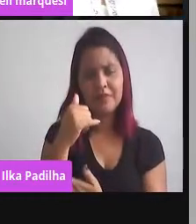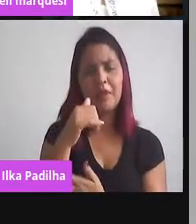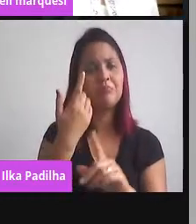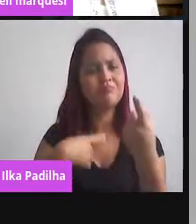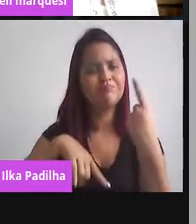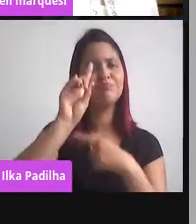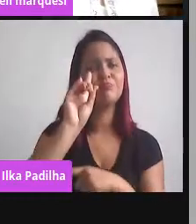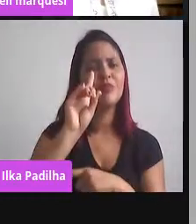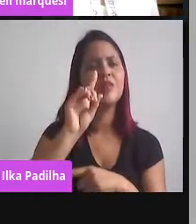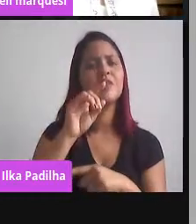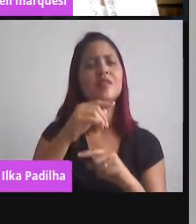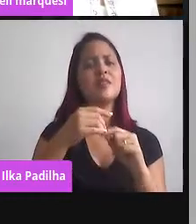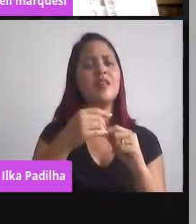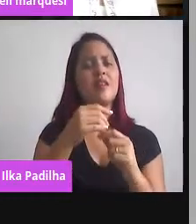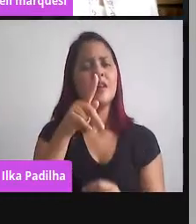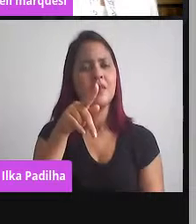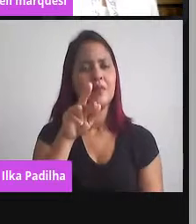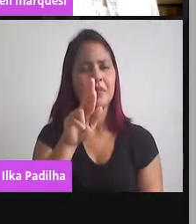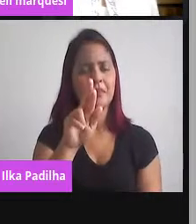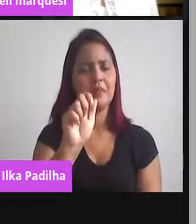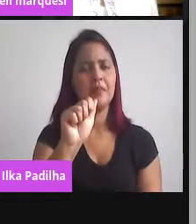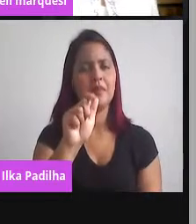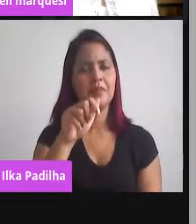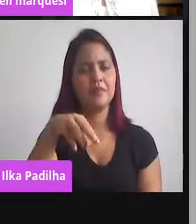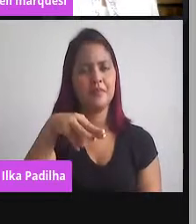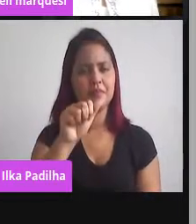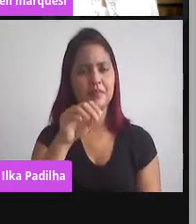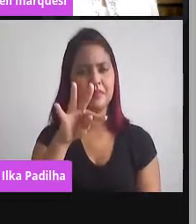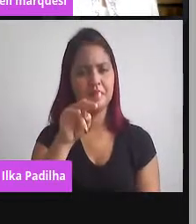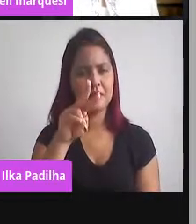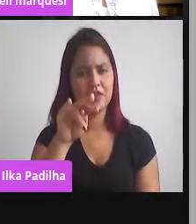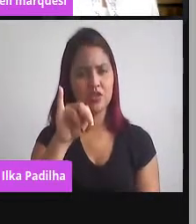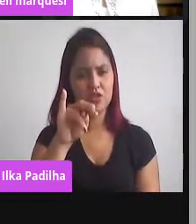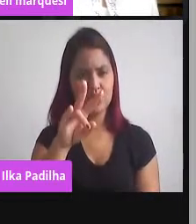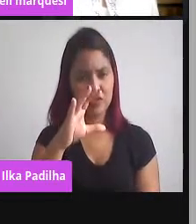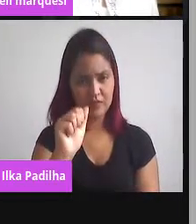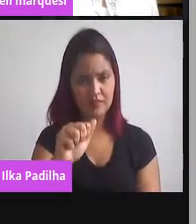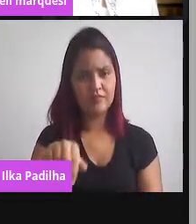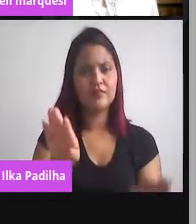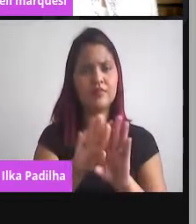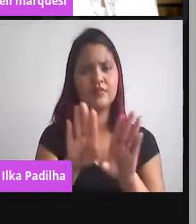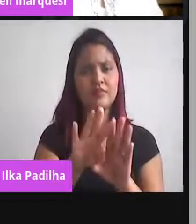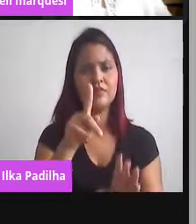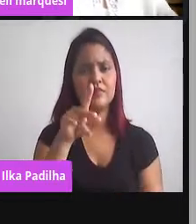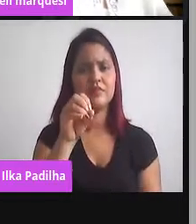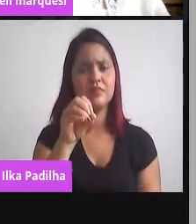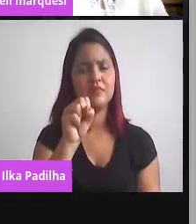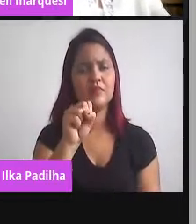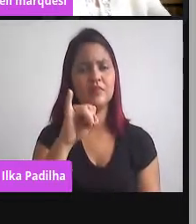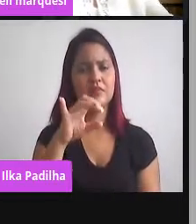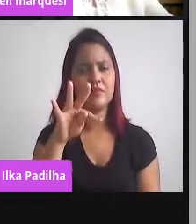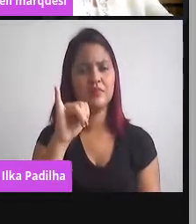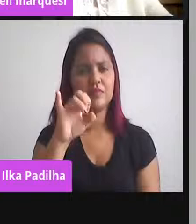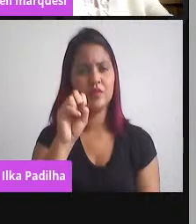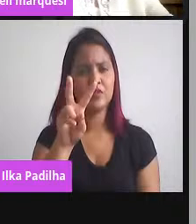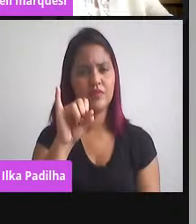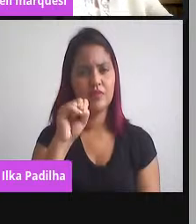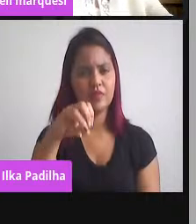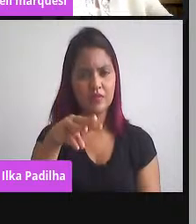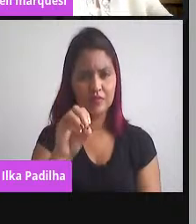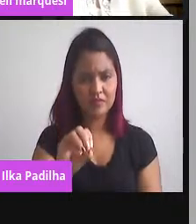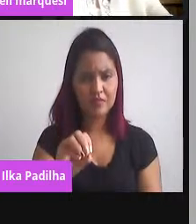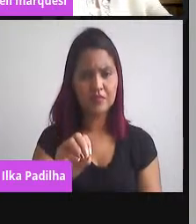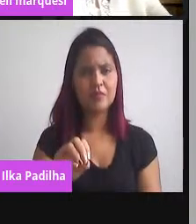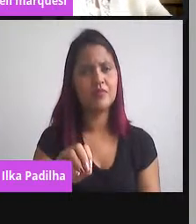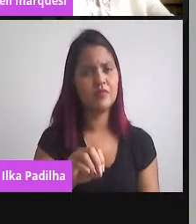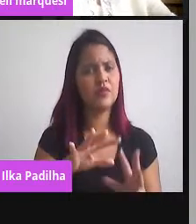e cognitivista, conforme tão bem nos expõe Ingeborg Koch, né, no trabalho dela, Introdução à Linguística Textual, em todos